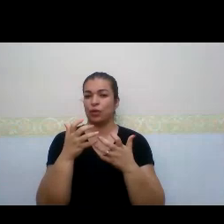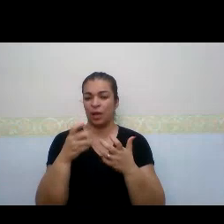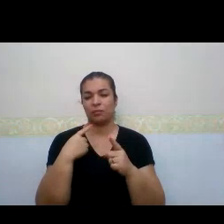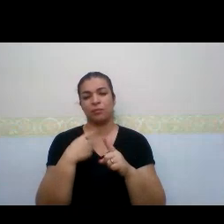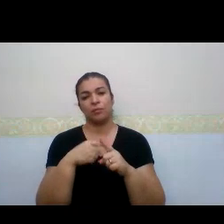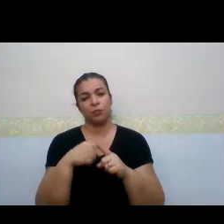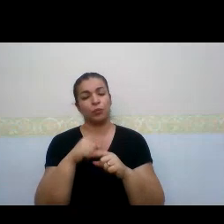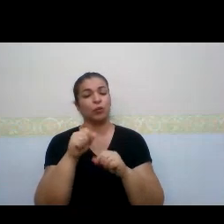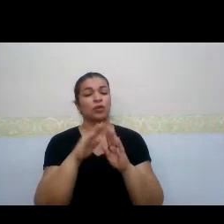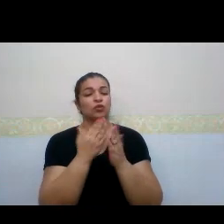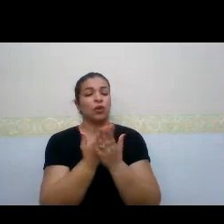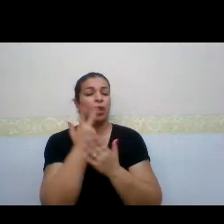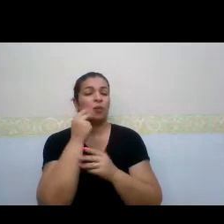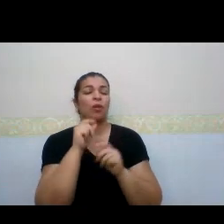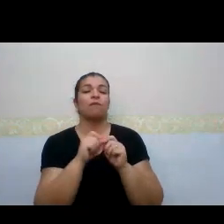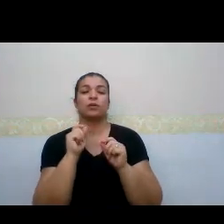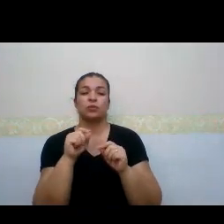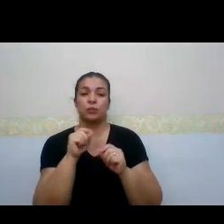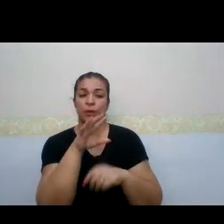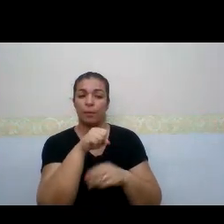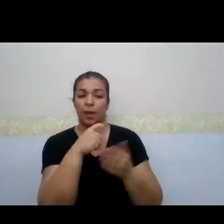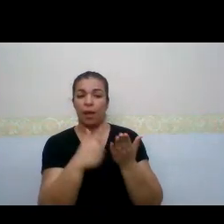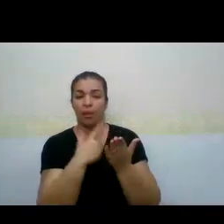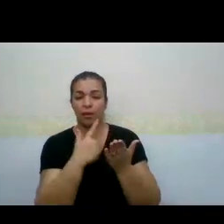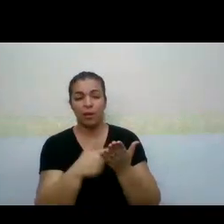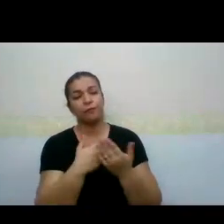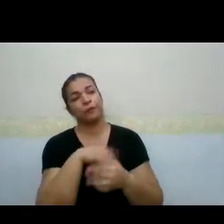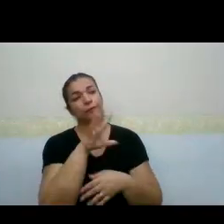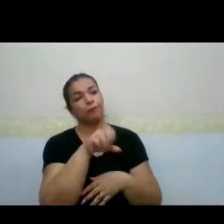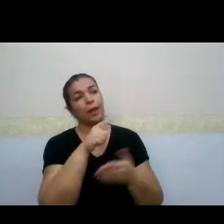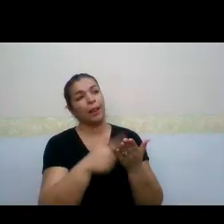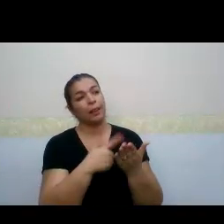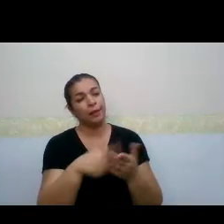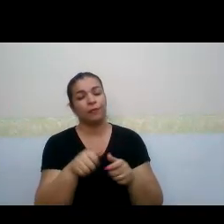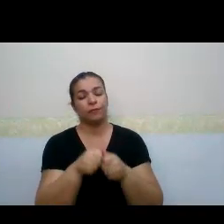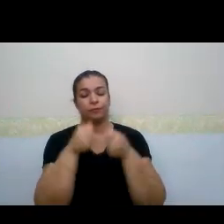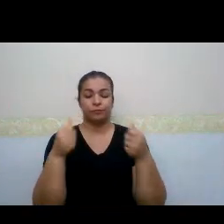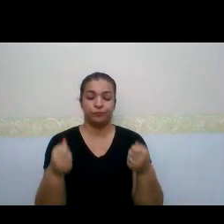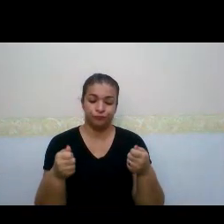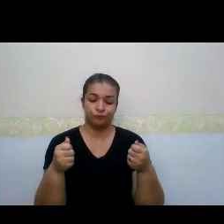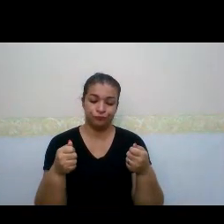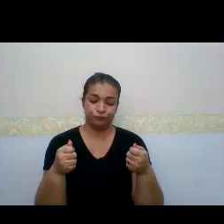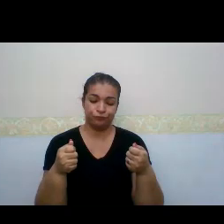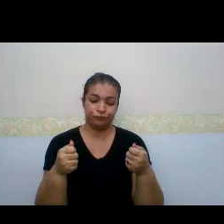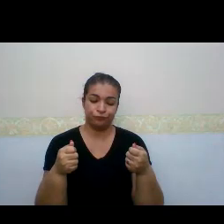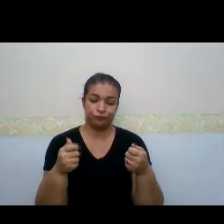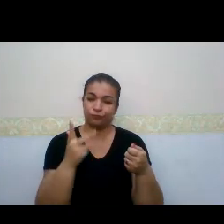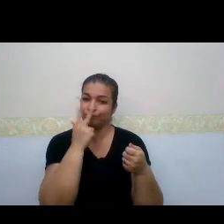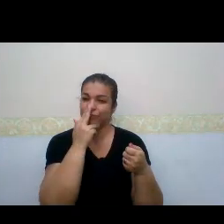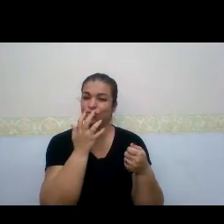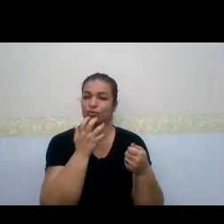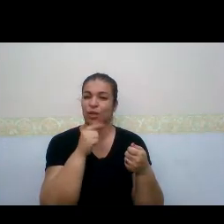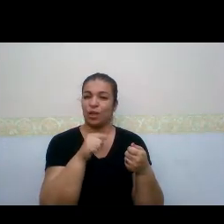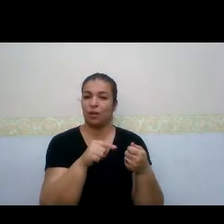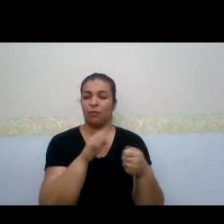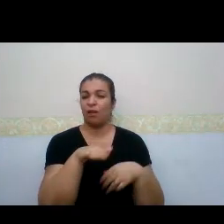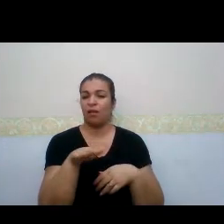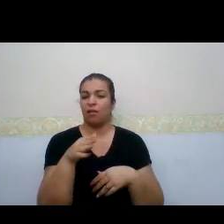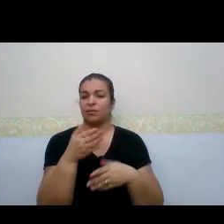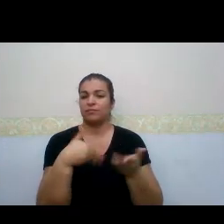livro, abre o livro, vamos ler, né? Você não faz a criança vivenciar.